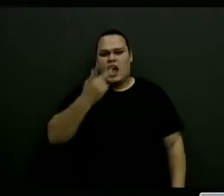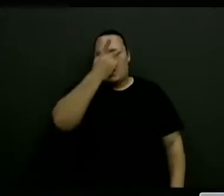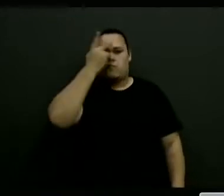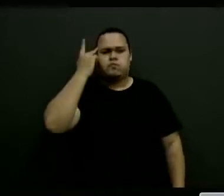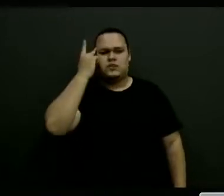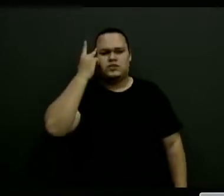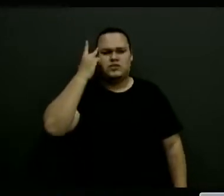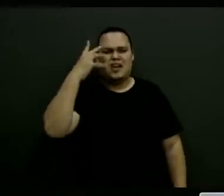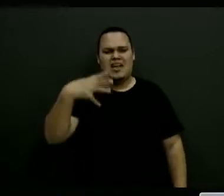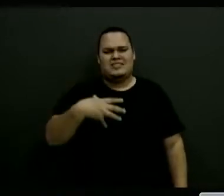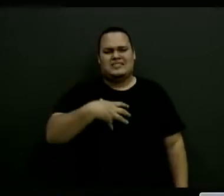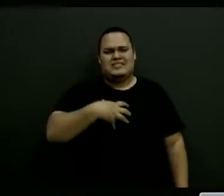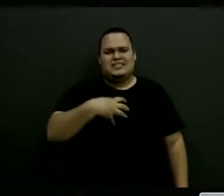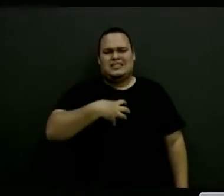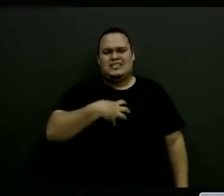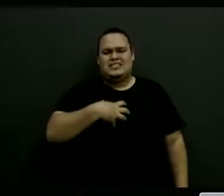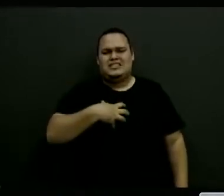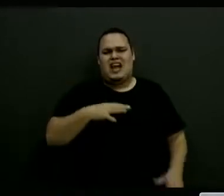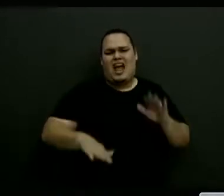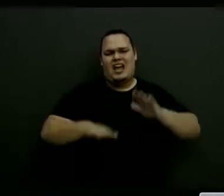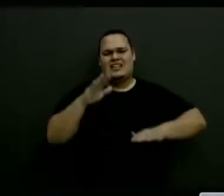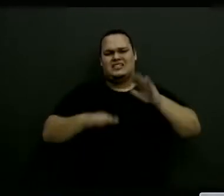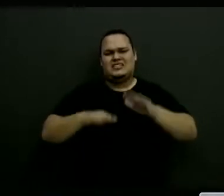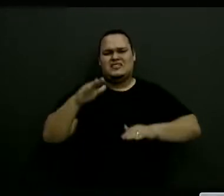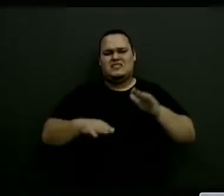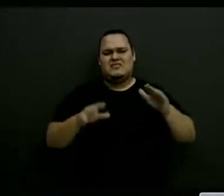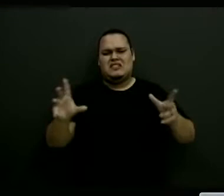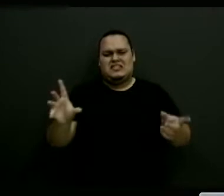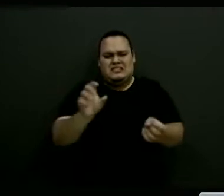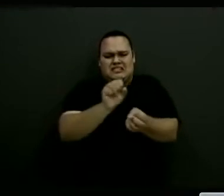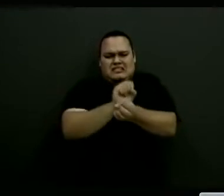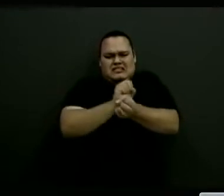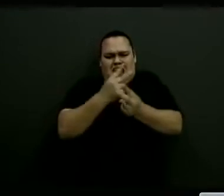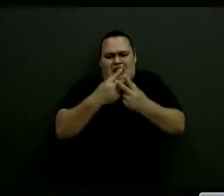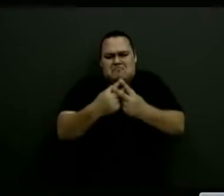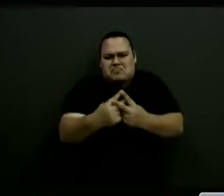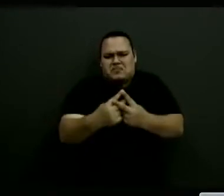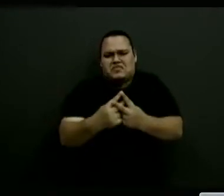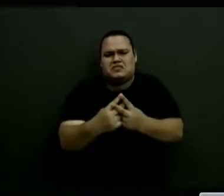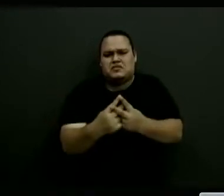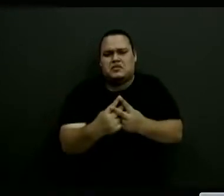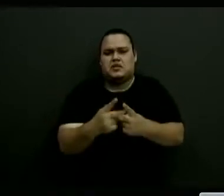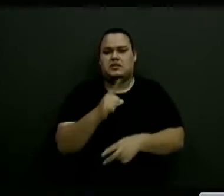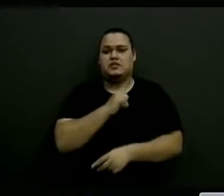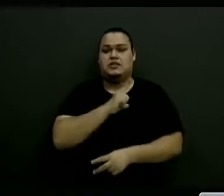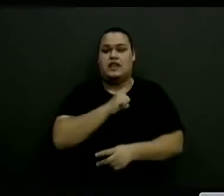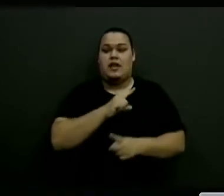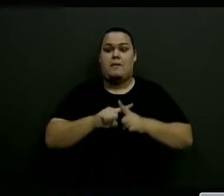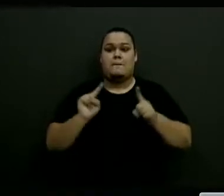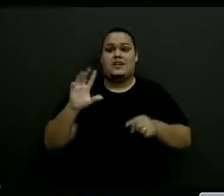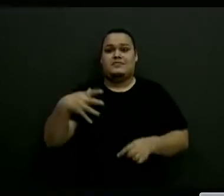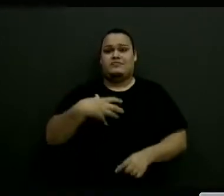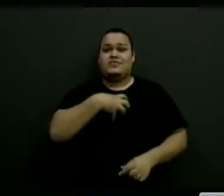no sexo ilícito, no crime, na violência, a curar os cegos, tanto